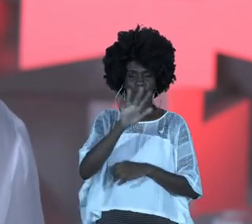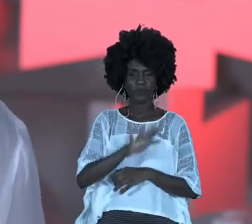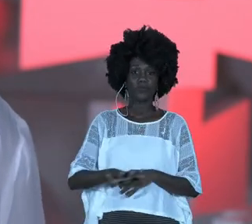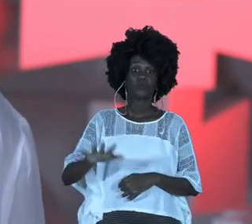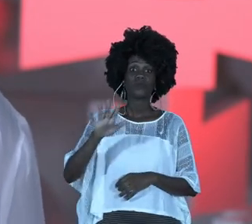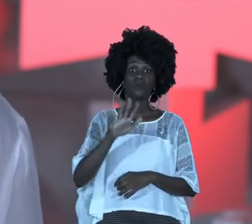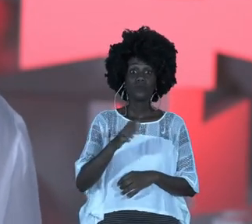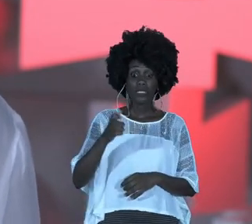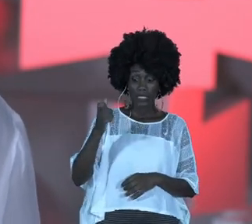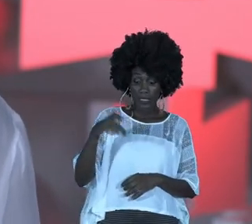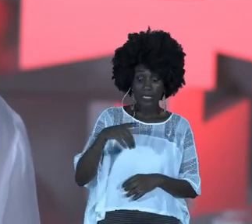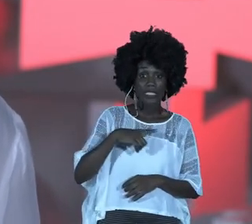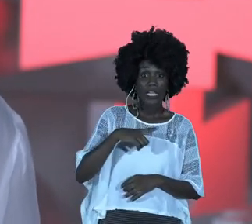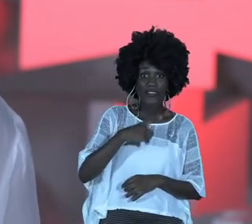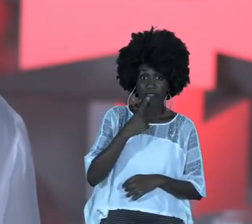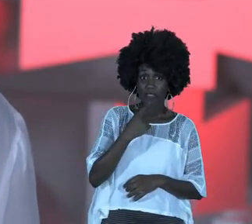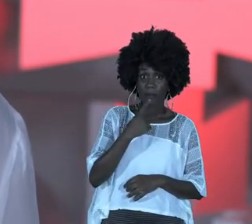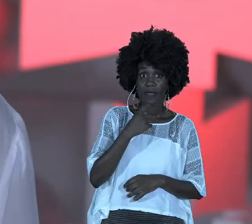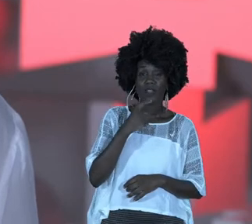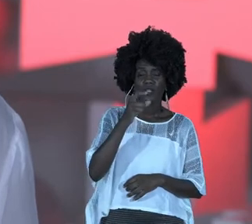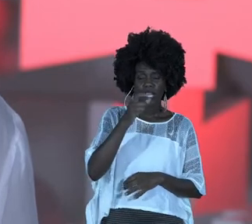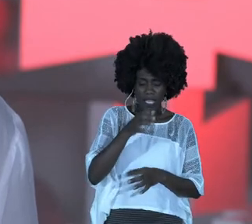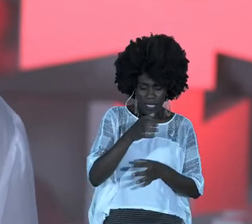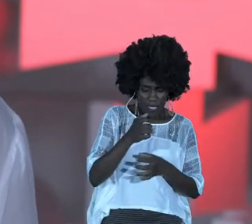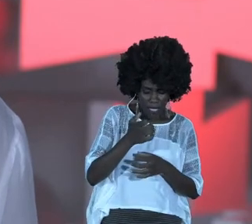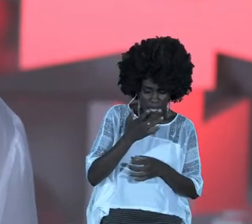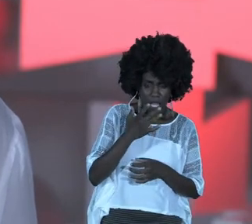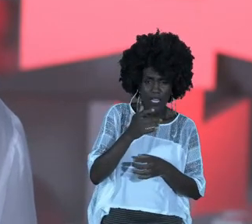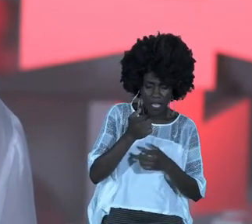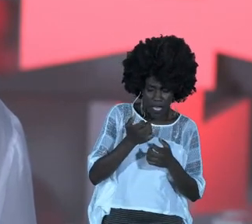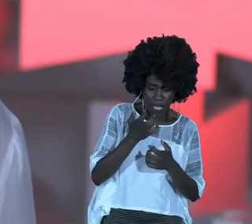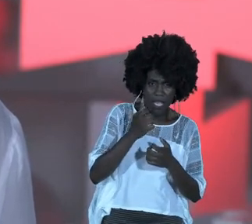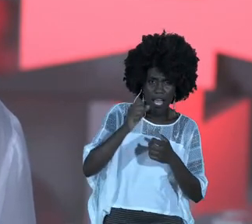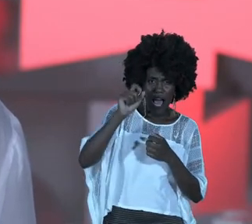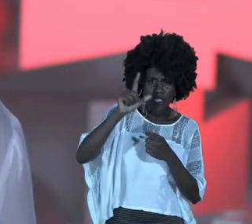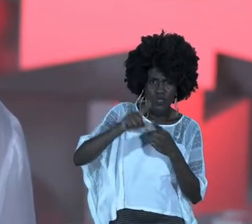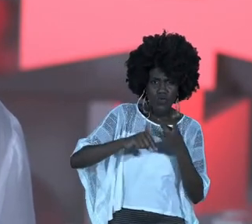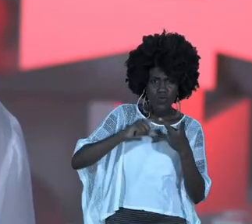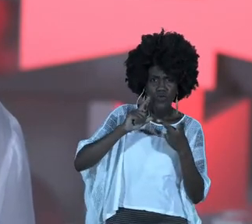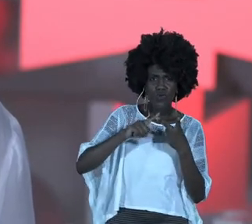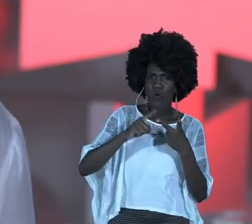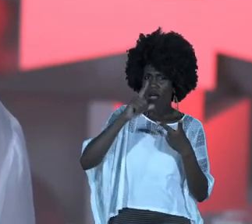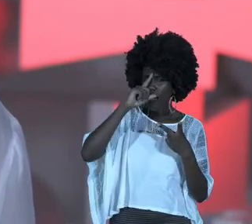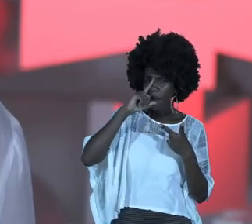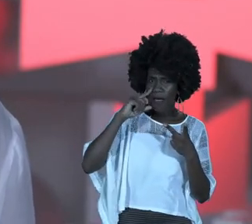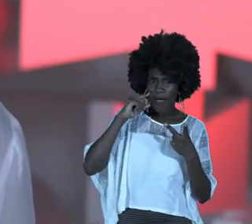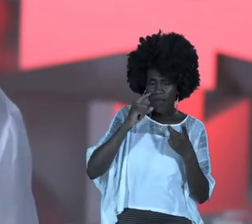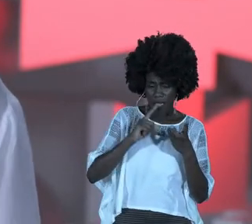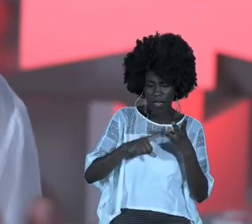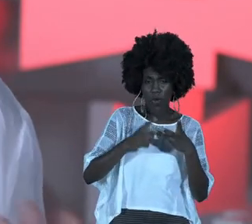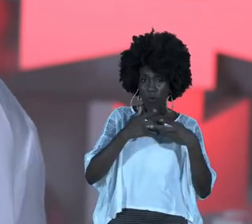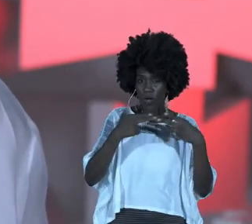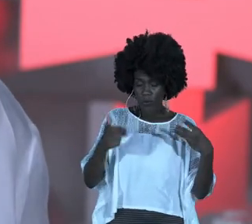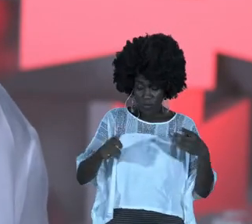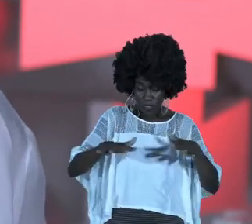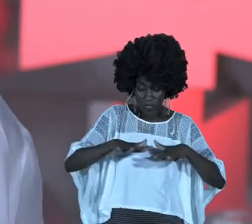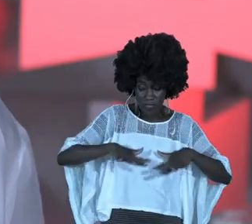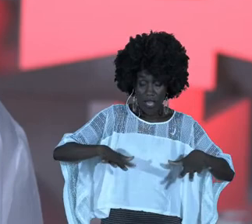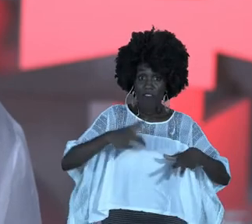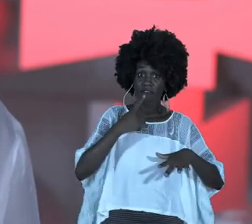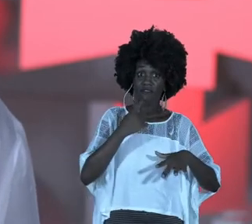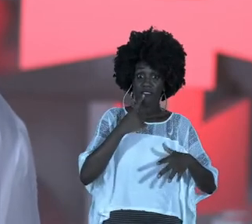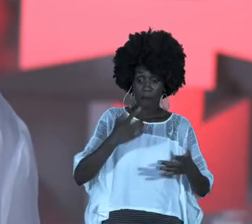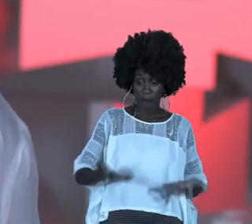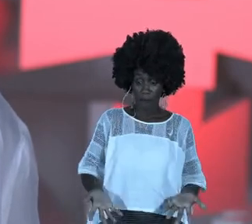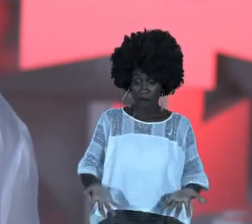Sobre o vermelho, você tem pequenas figuras, claro, em destaque, em azul, amarelo, porque, óbvio,